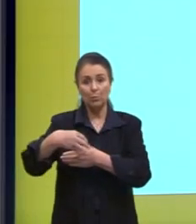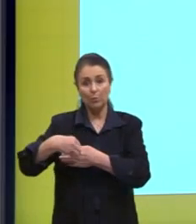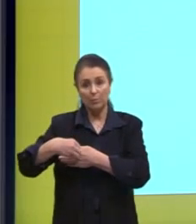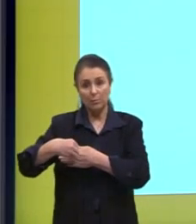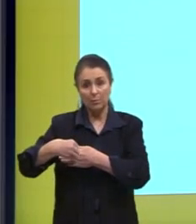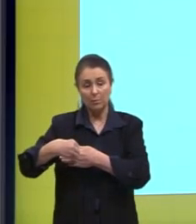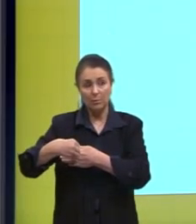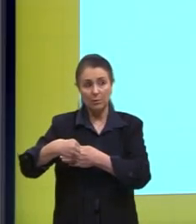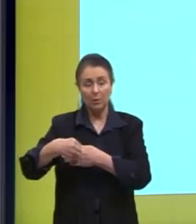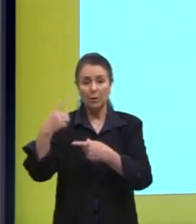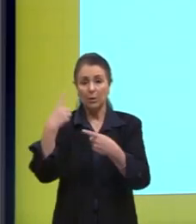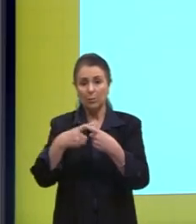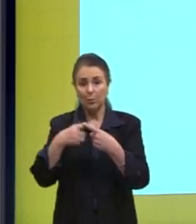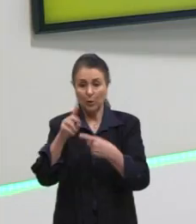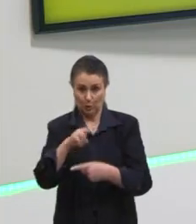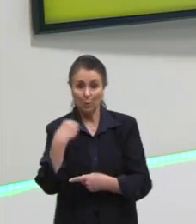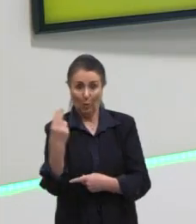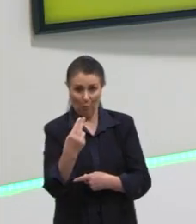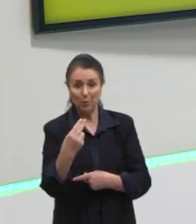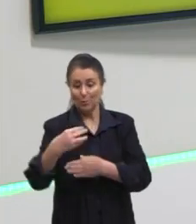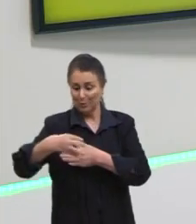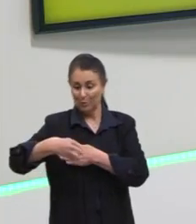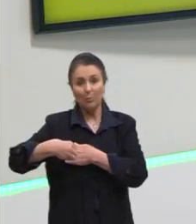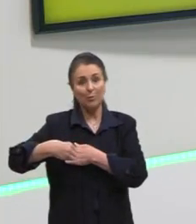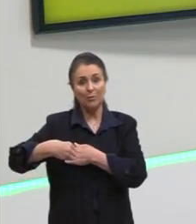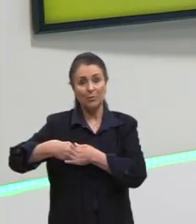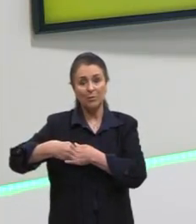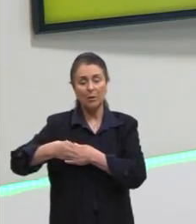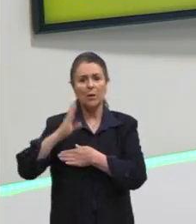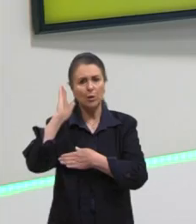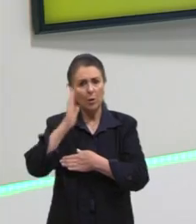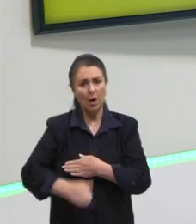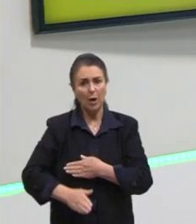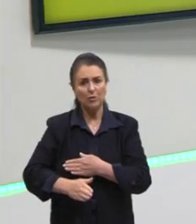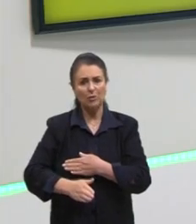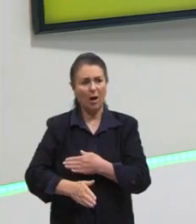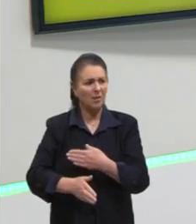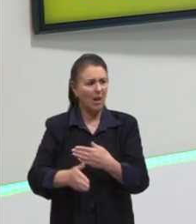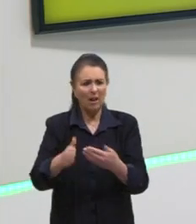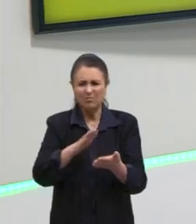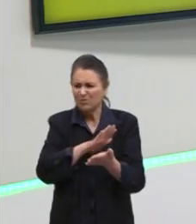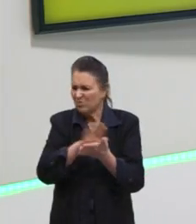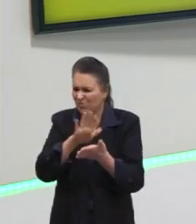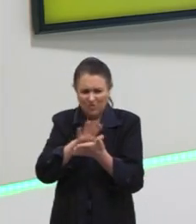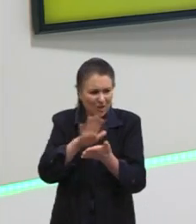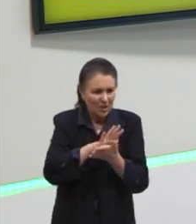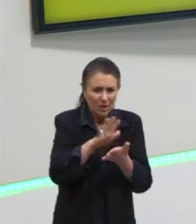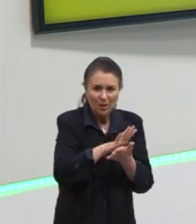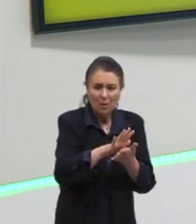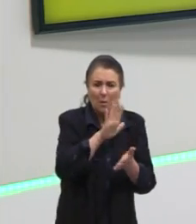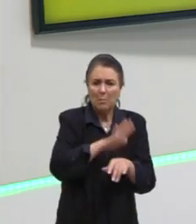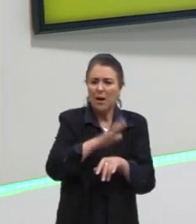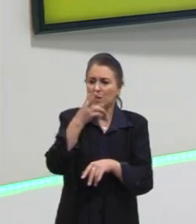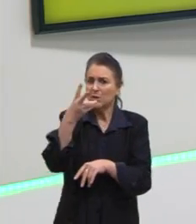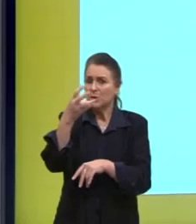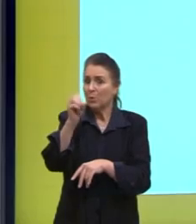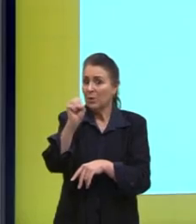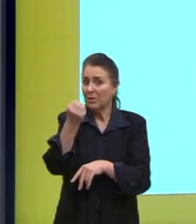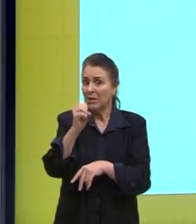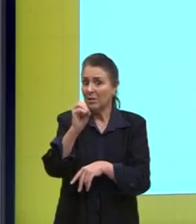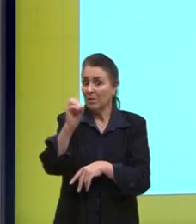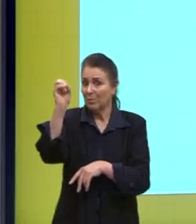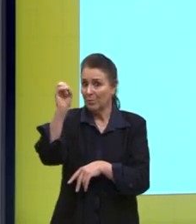porque nós somos mamíferos e nós já destruímos mais de 80% de todos os mamíferos